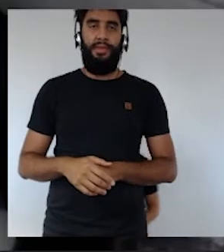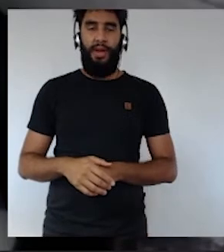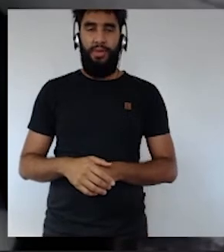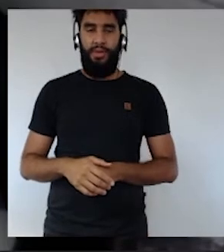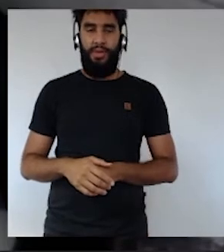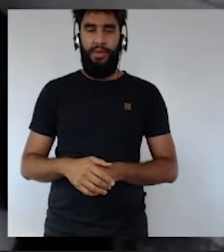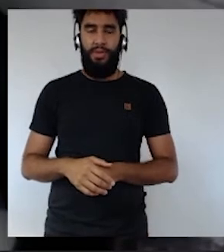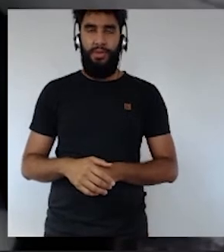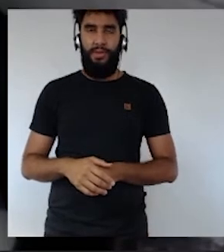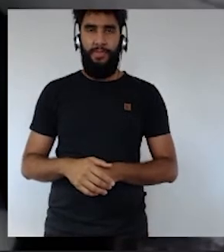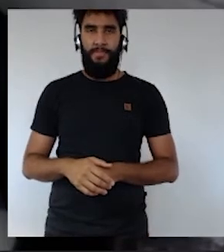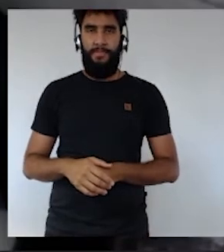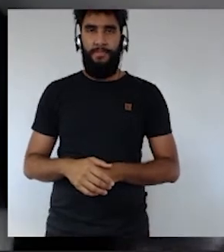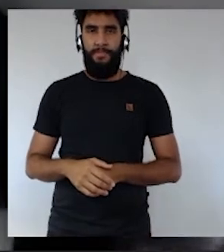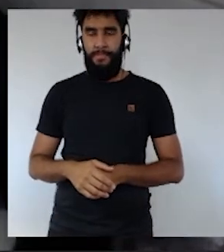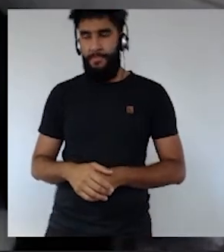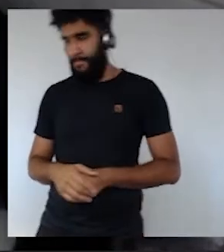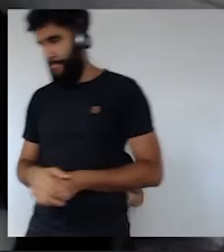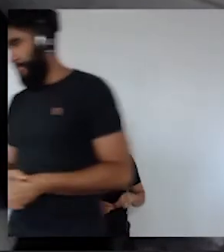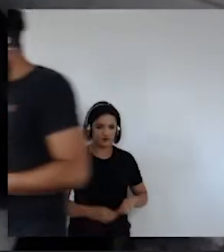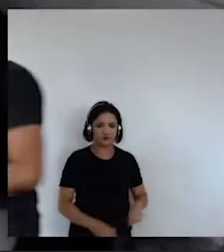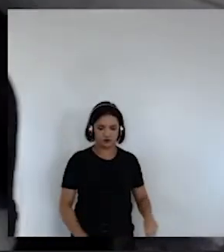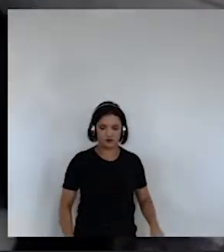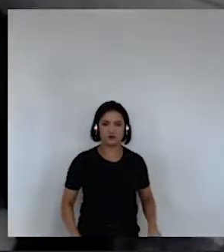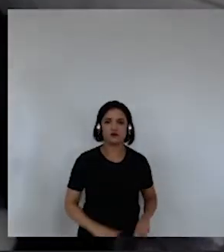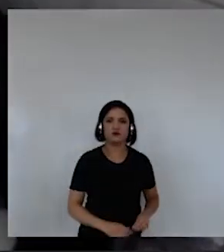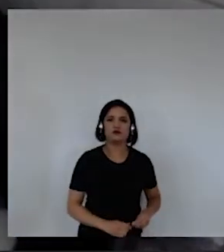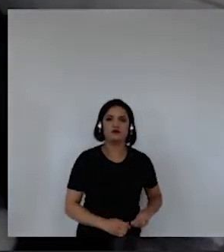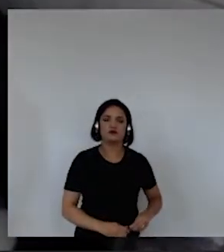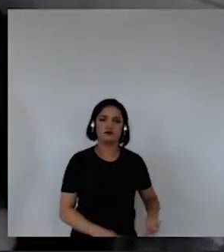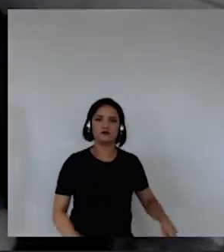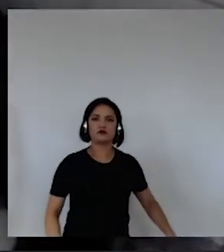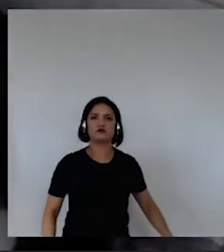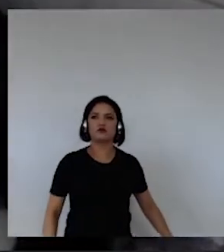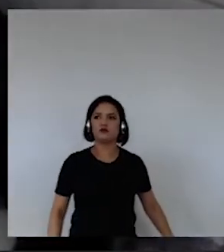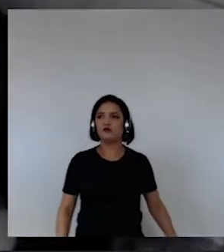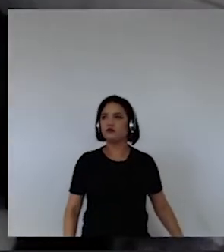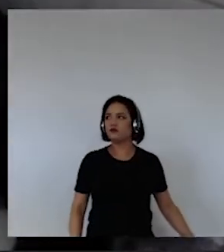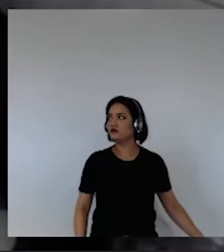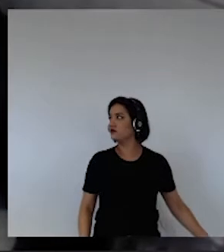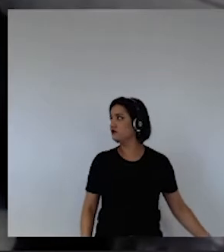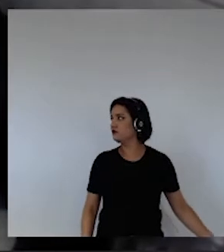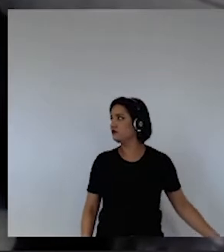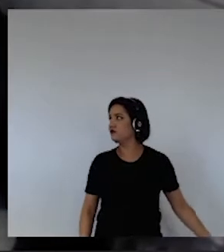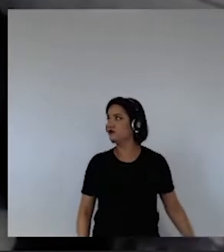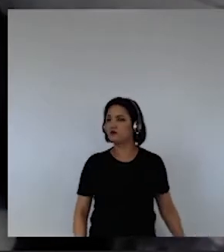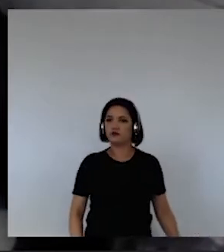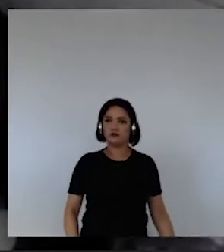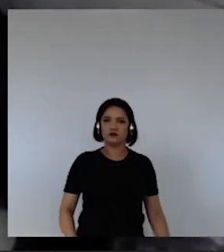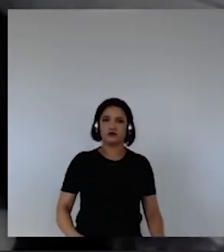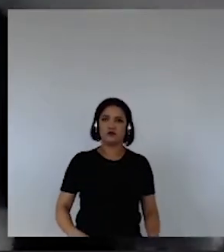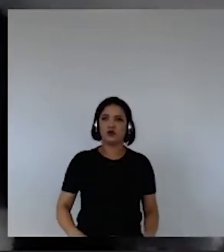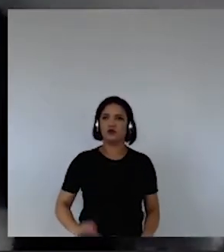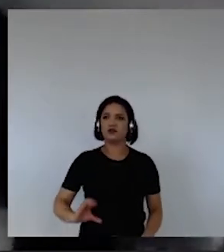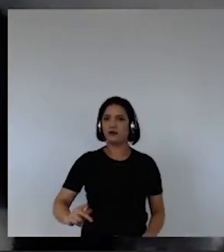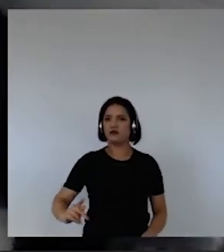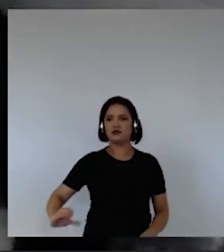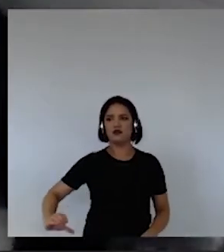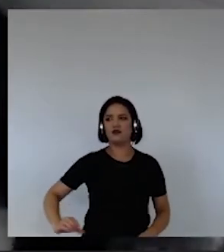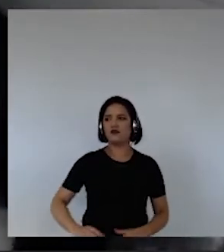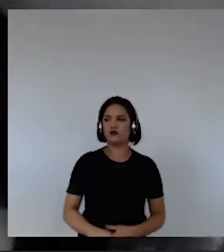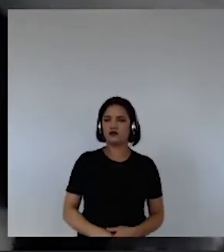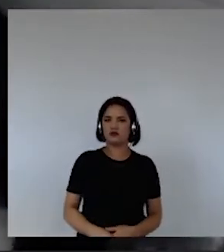ou melhor, revisão da cláusula contratual. O que se pretende, não, haverá sim liberação